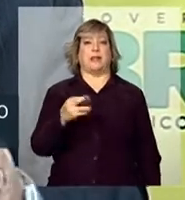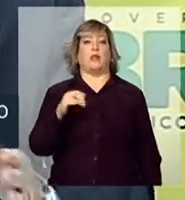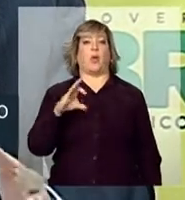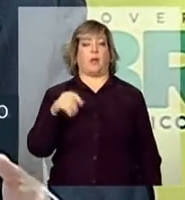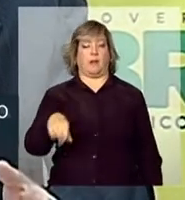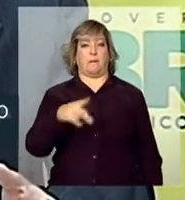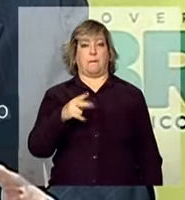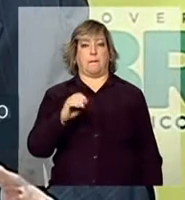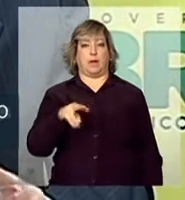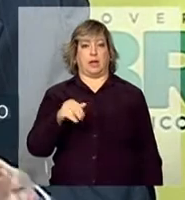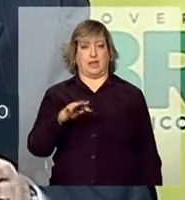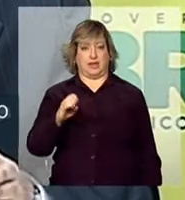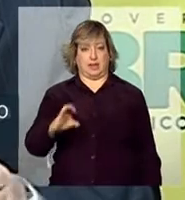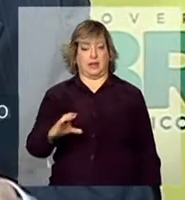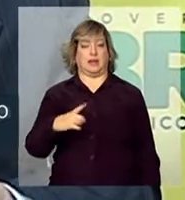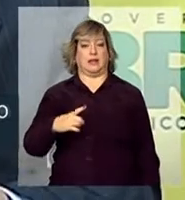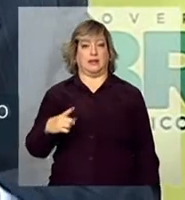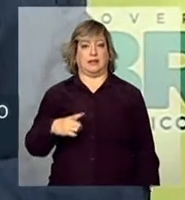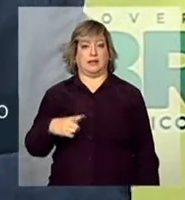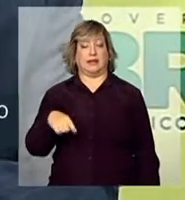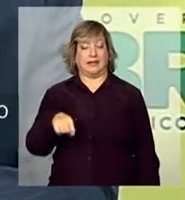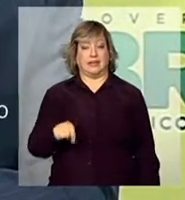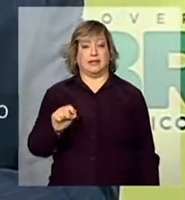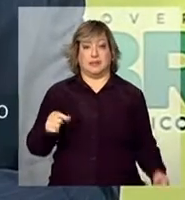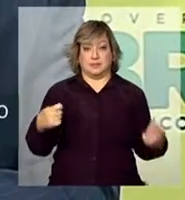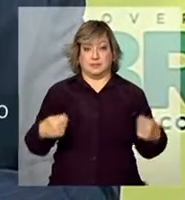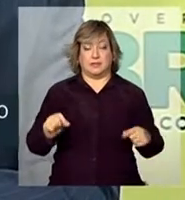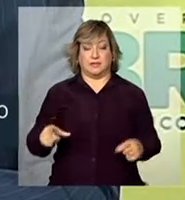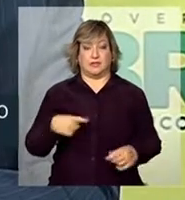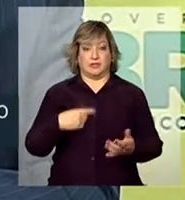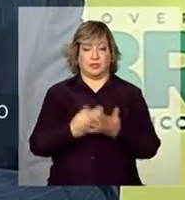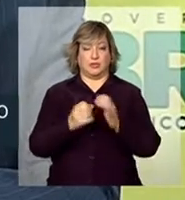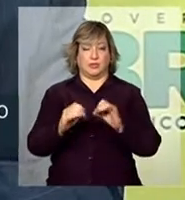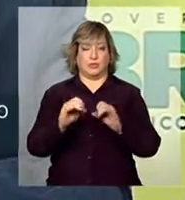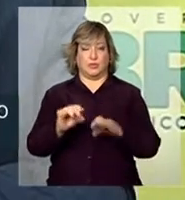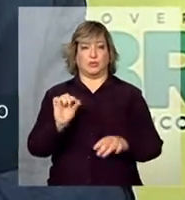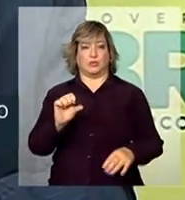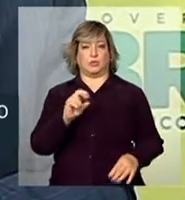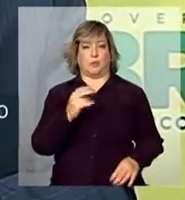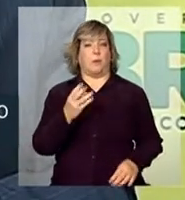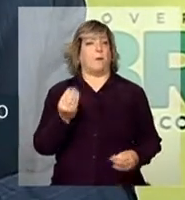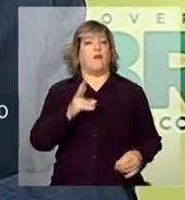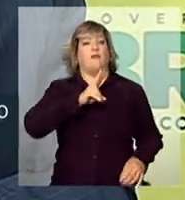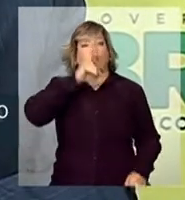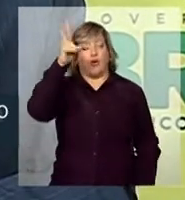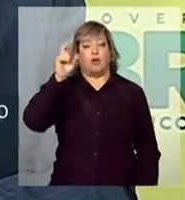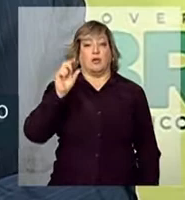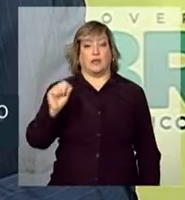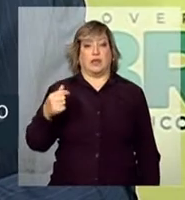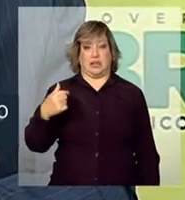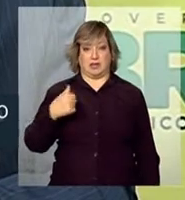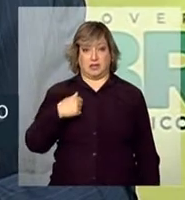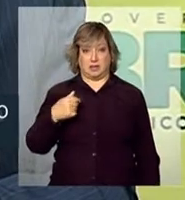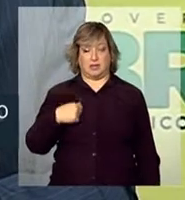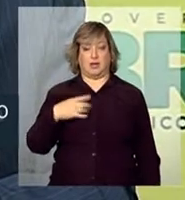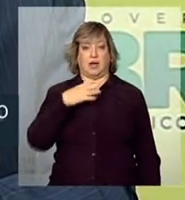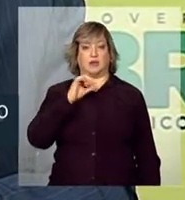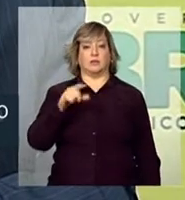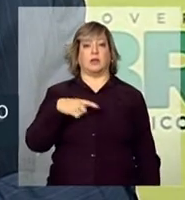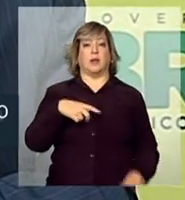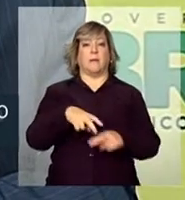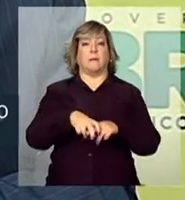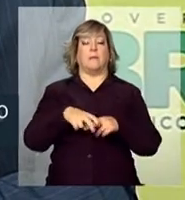tanto no ensino técnico nacionalizante como a demanda pelo ensino superior é muito forte segundo eu atribuo as